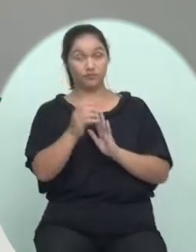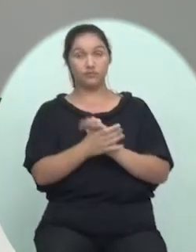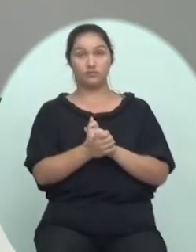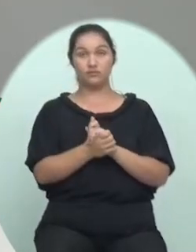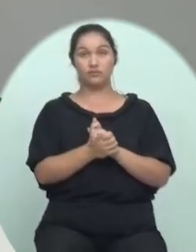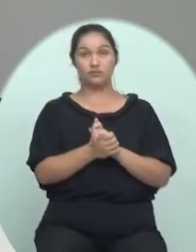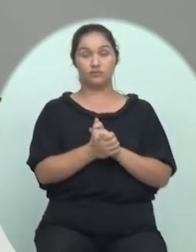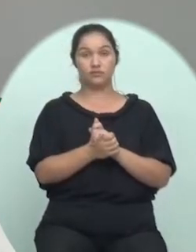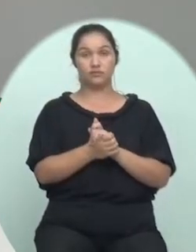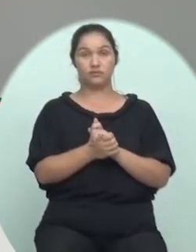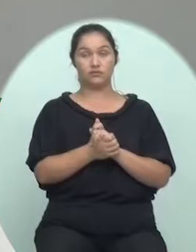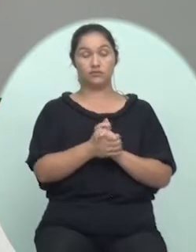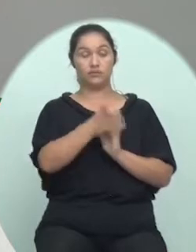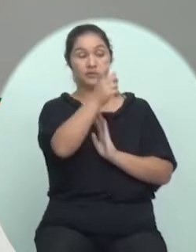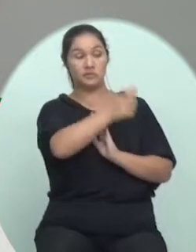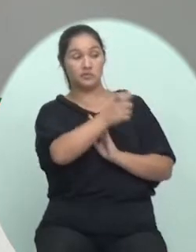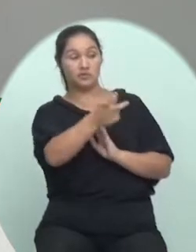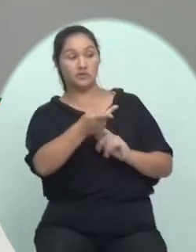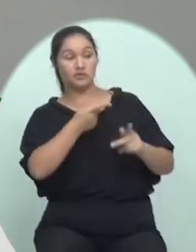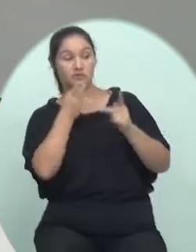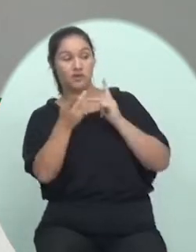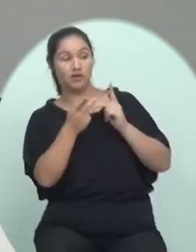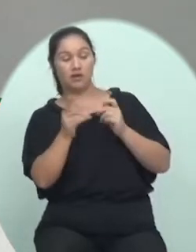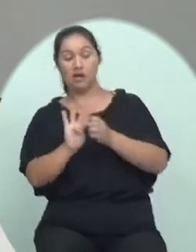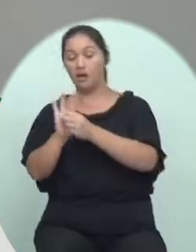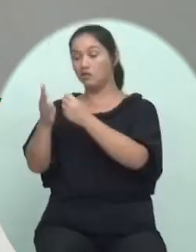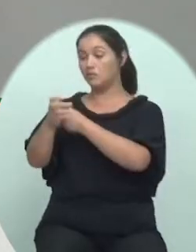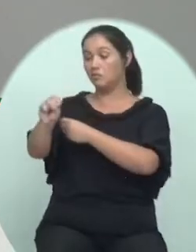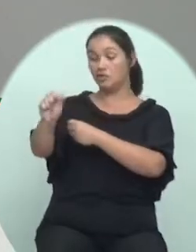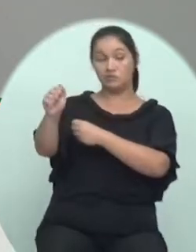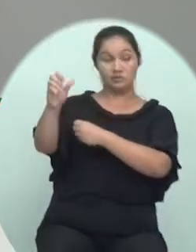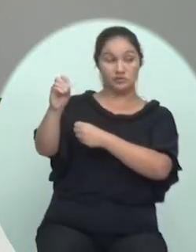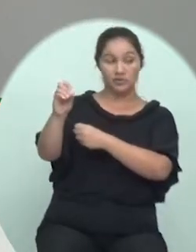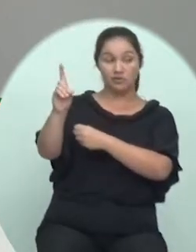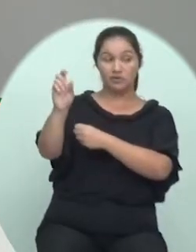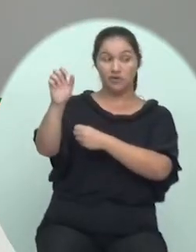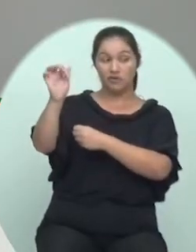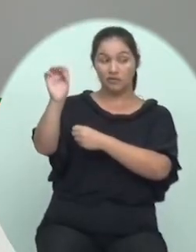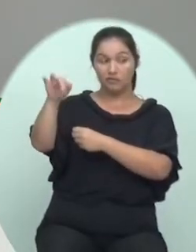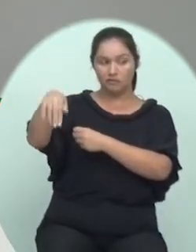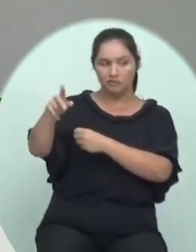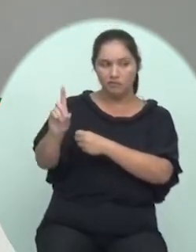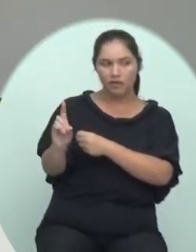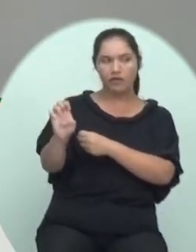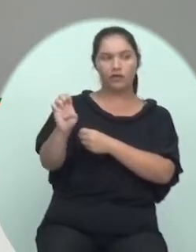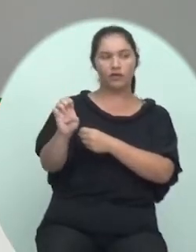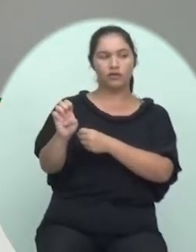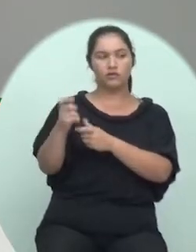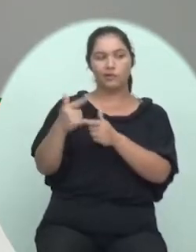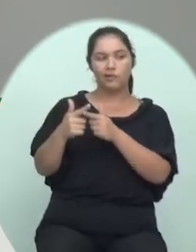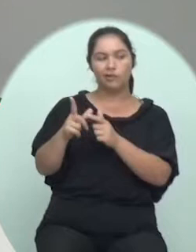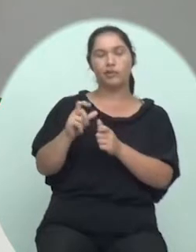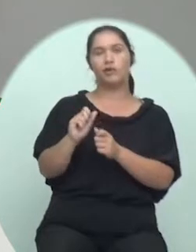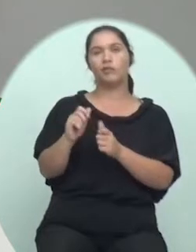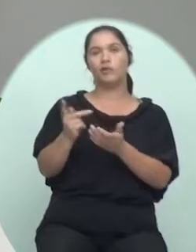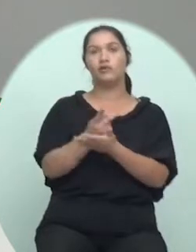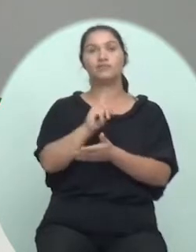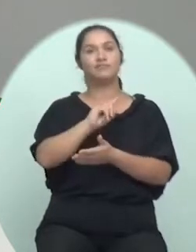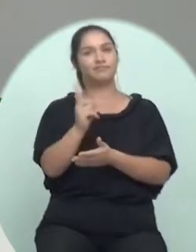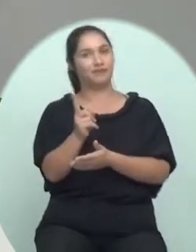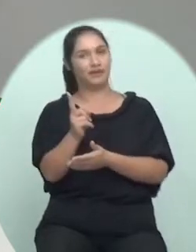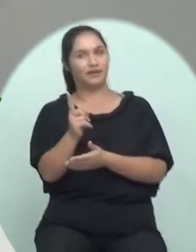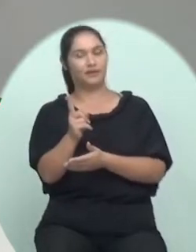lá no São Defende tinha dado problema. As pessoas têm que primeiro ir atrás da informação correta. O que deu problema não foi no